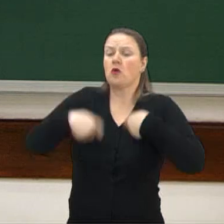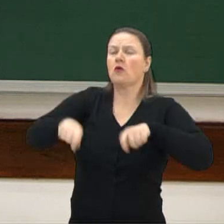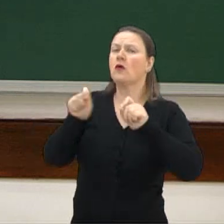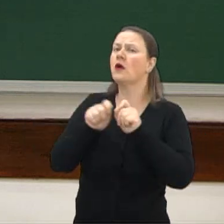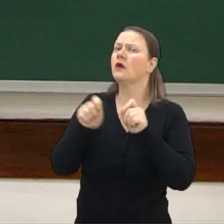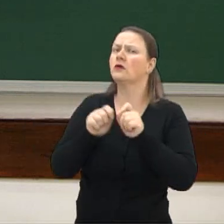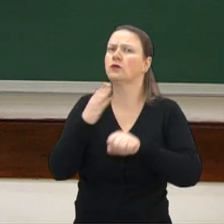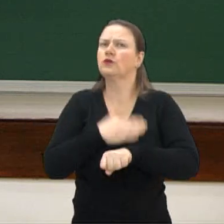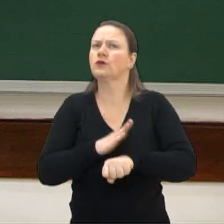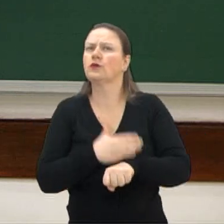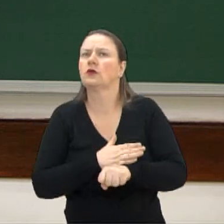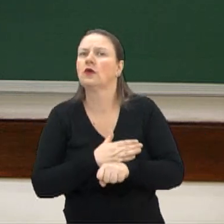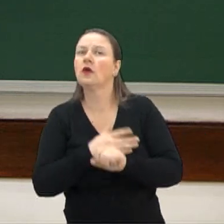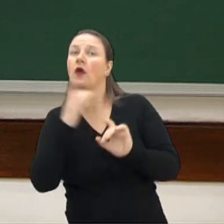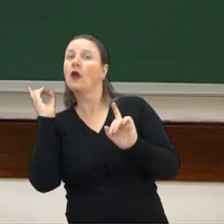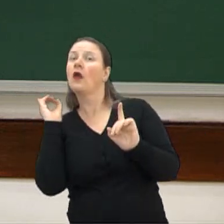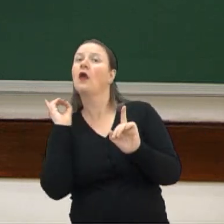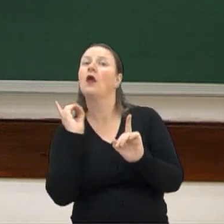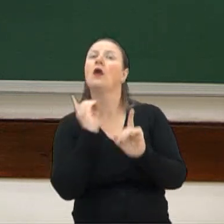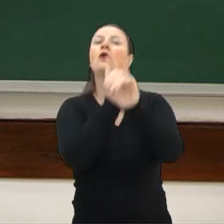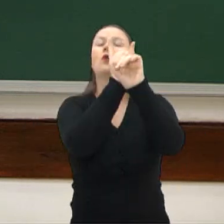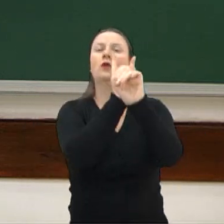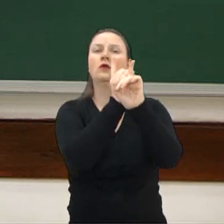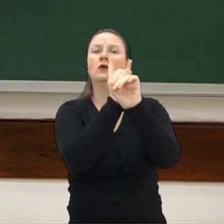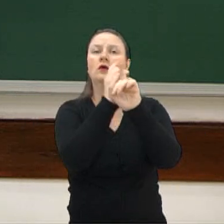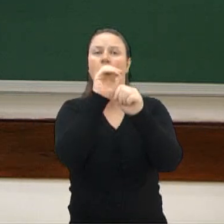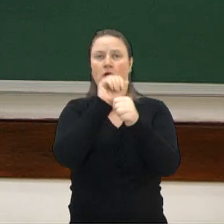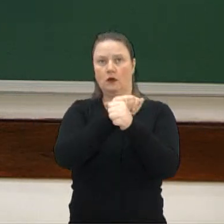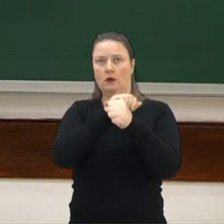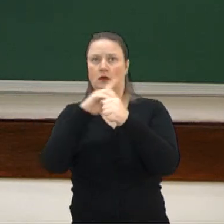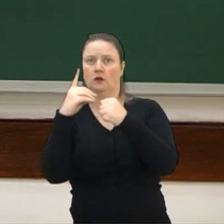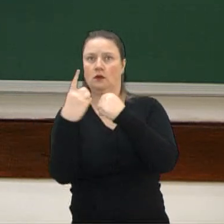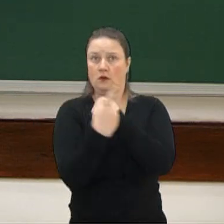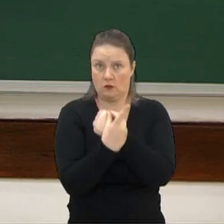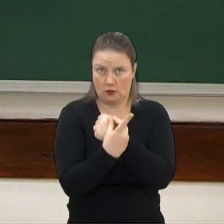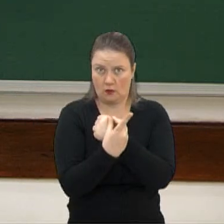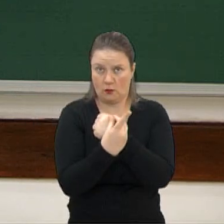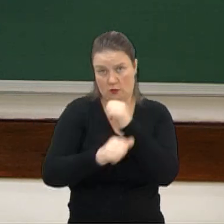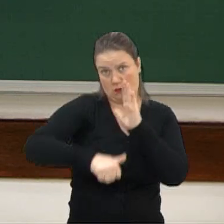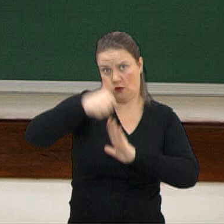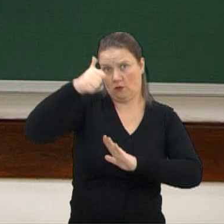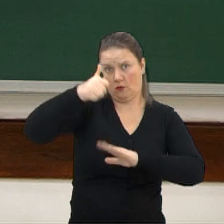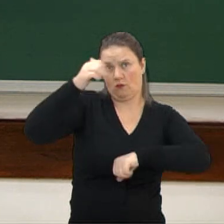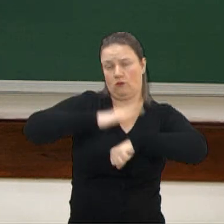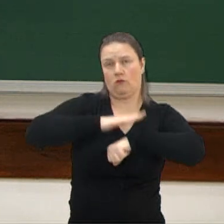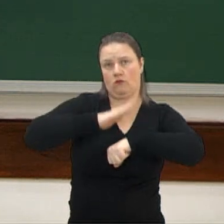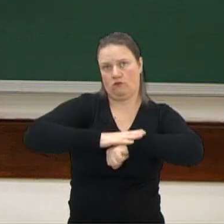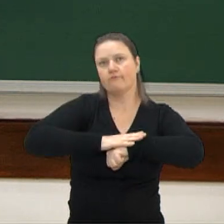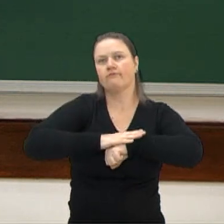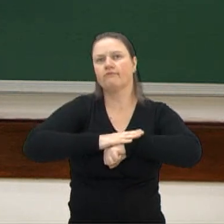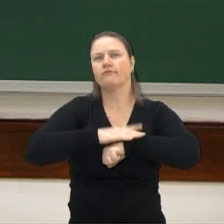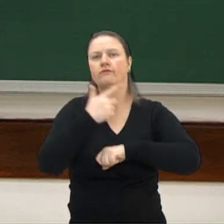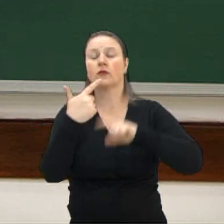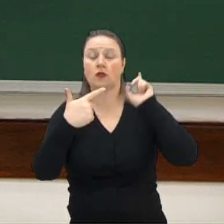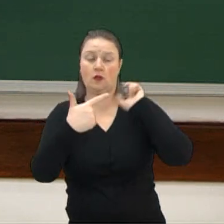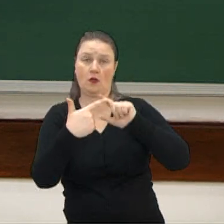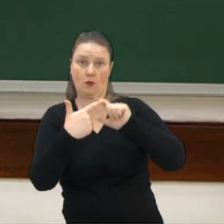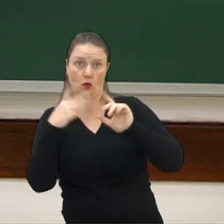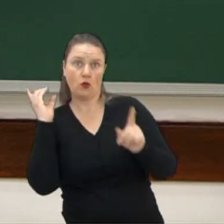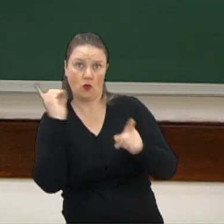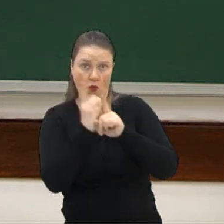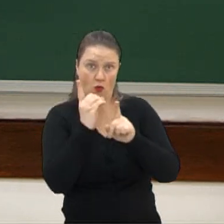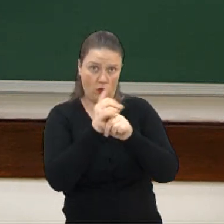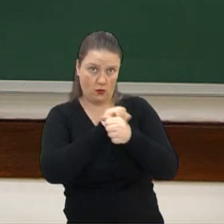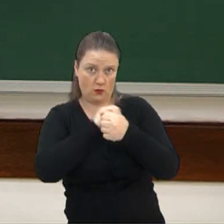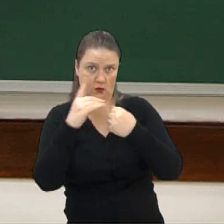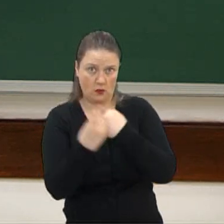Primeira coisa, encontrar o meu advérbio. Vou encontrar o meu advérbio. Depois que eu encontrar o